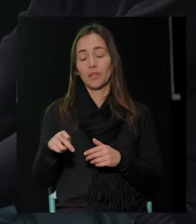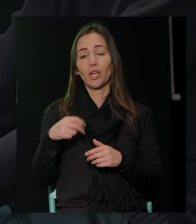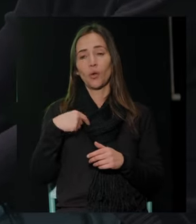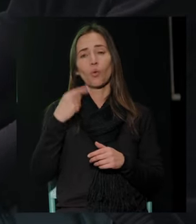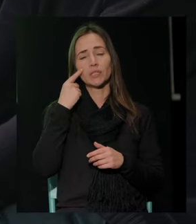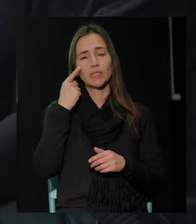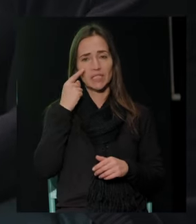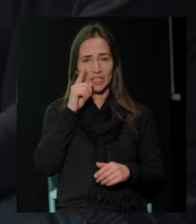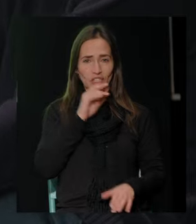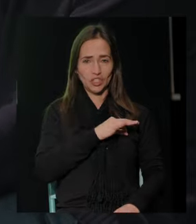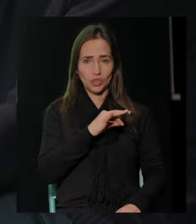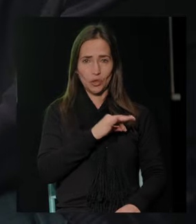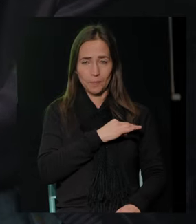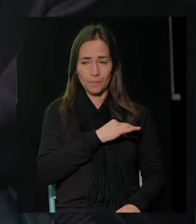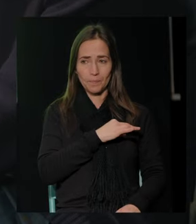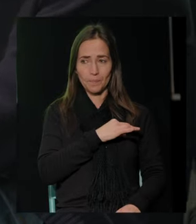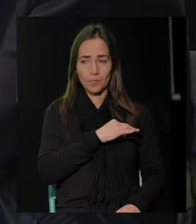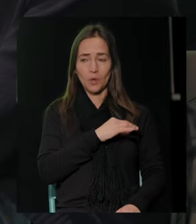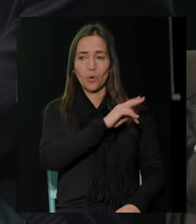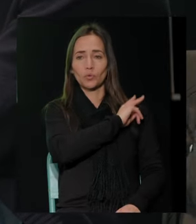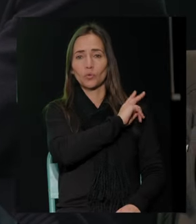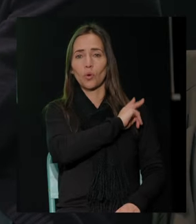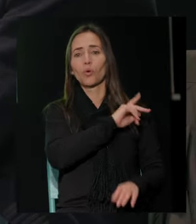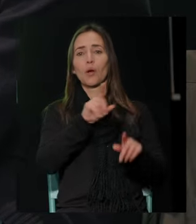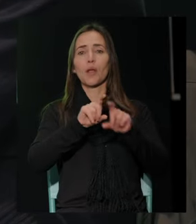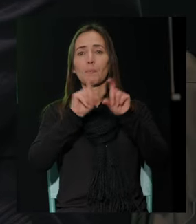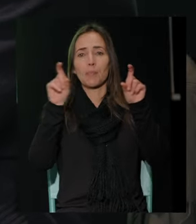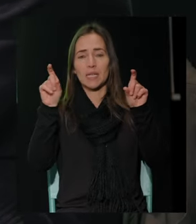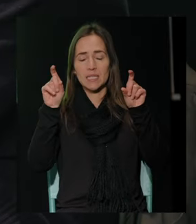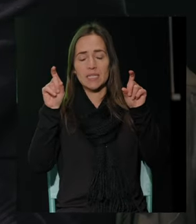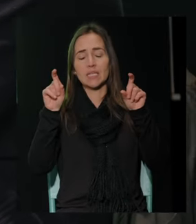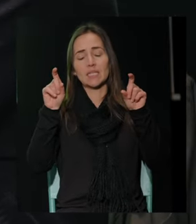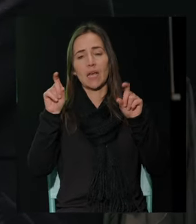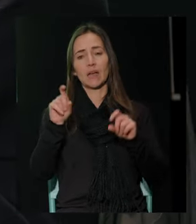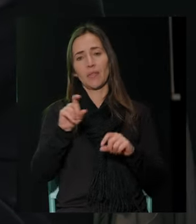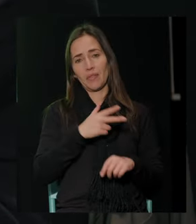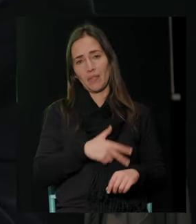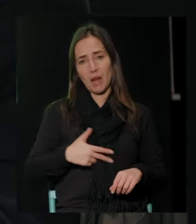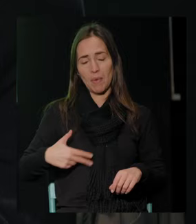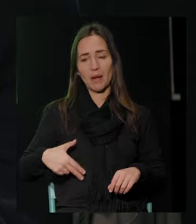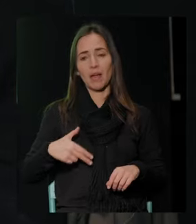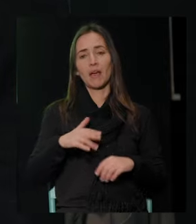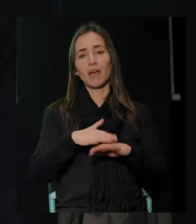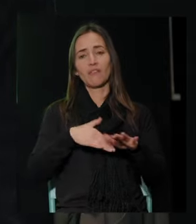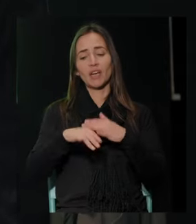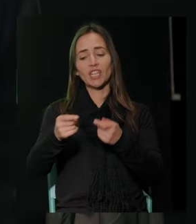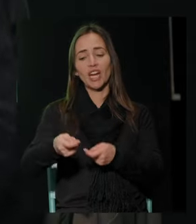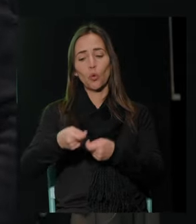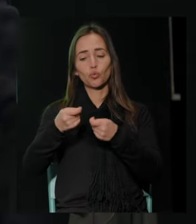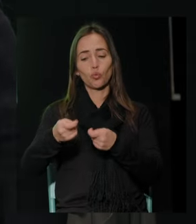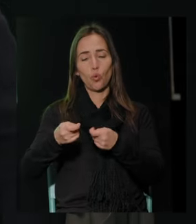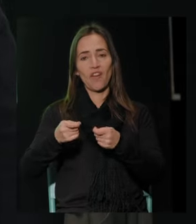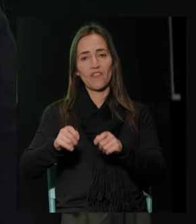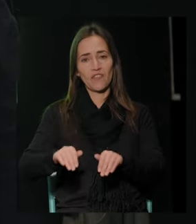Eu conheci um senhor que era o dono de uma empresa que se chama Nordic Harvest, que faz agricultura